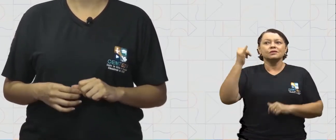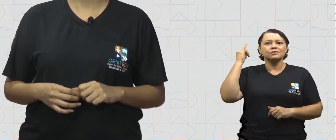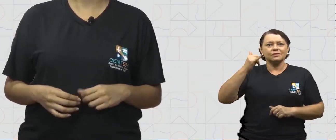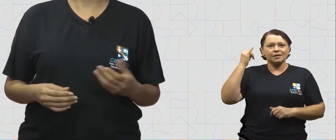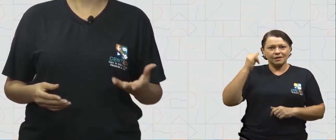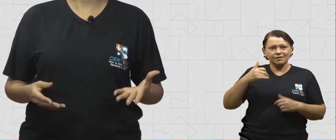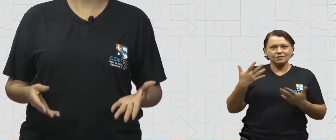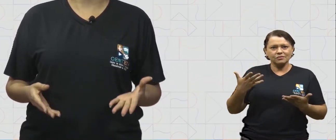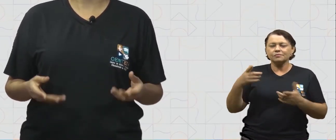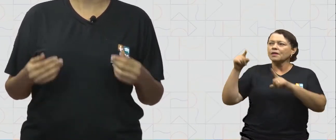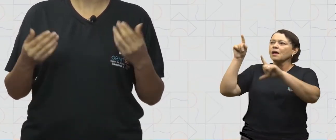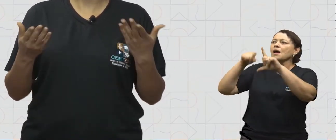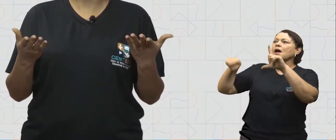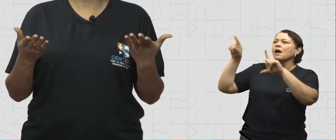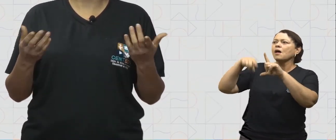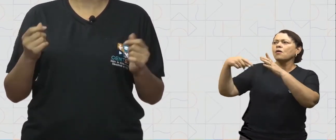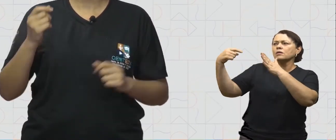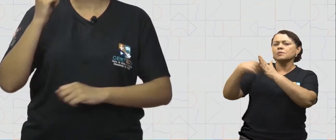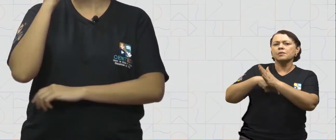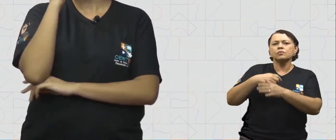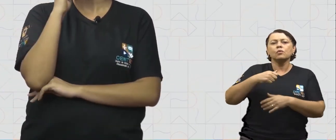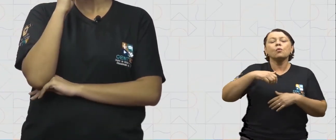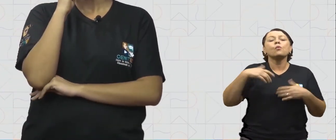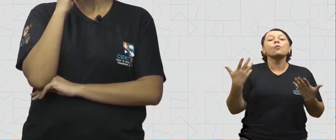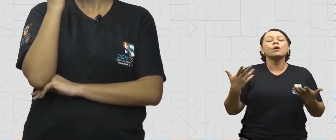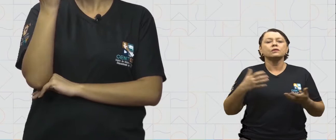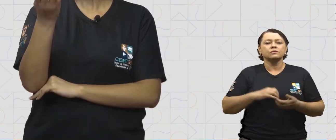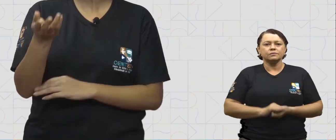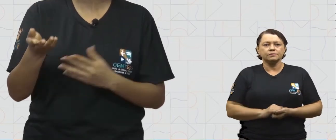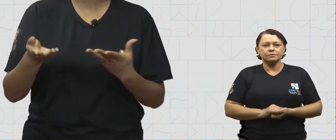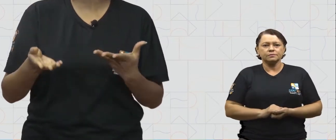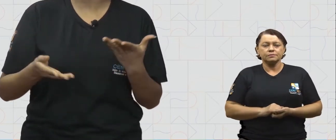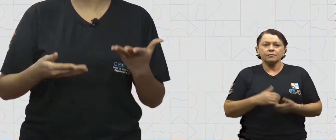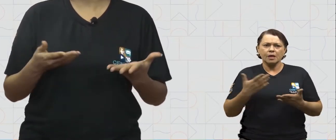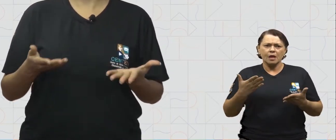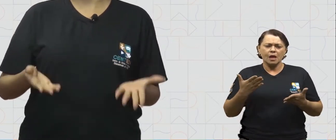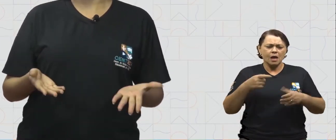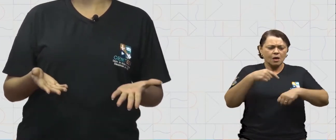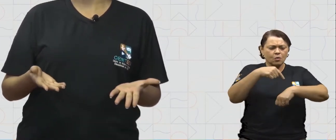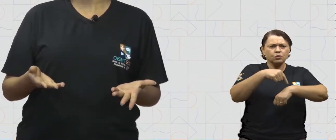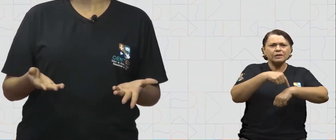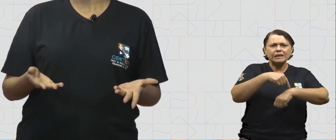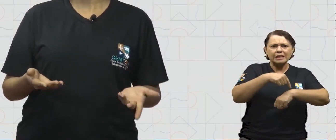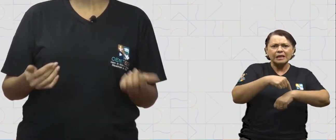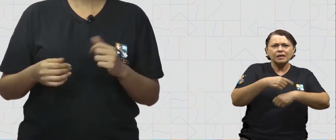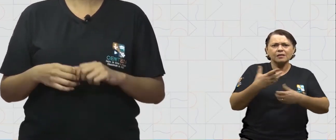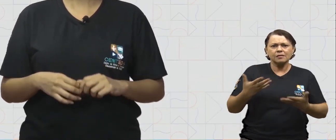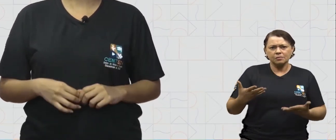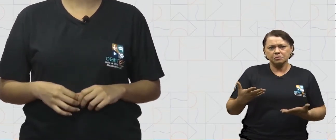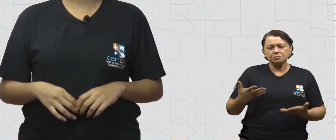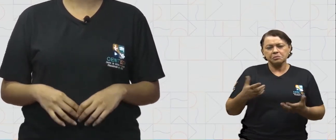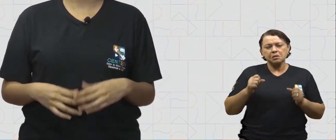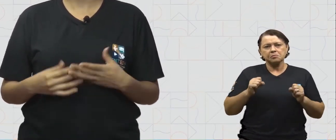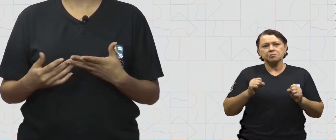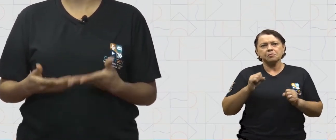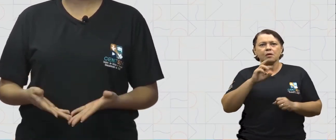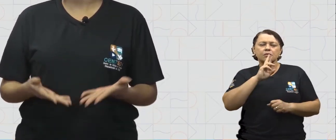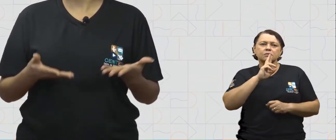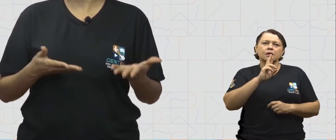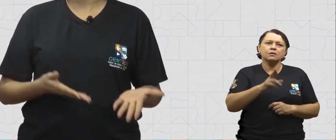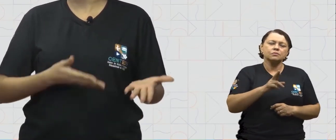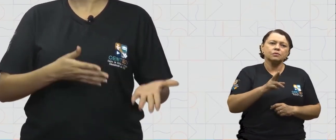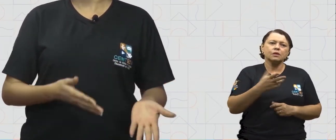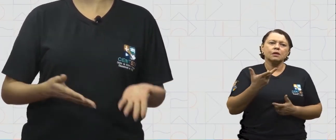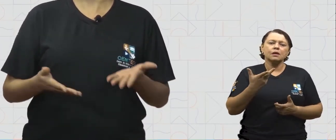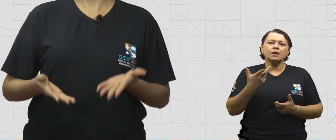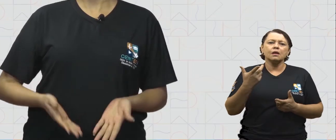de narrativas perguntou: quando? Quando é uma questão de tempo. Podemos responder sobre o tempo em